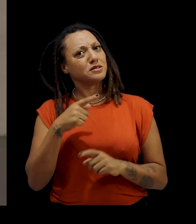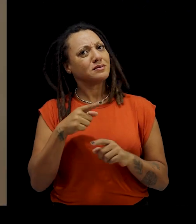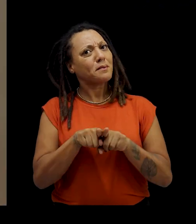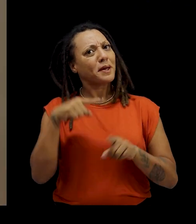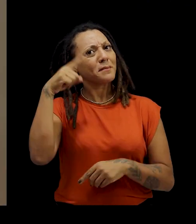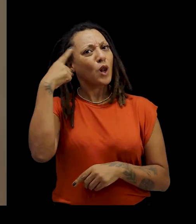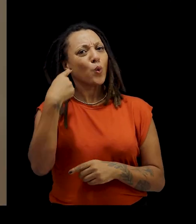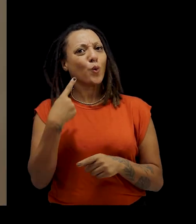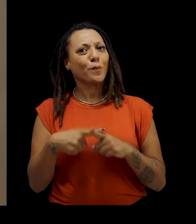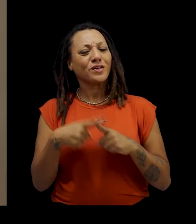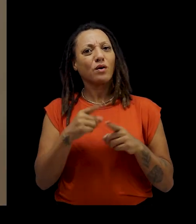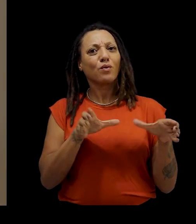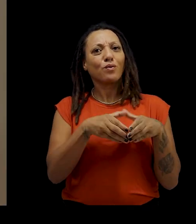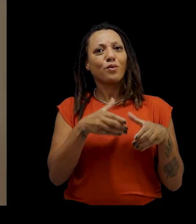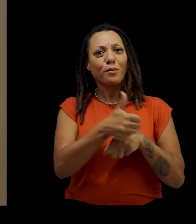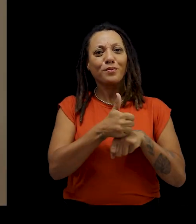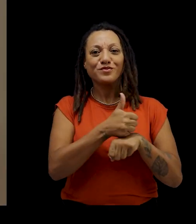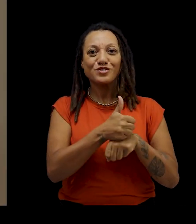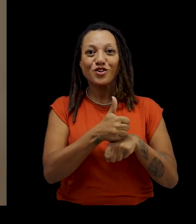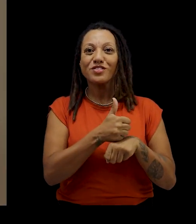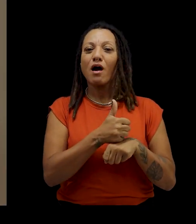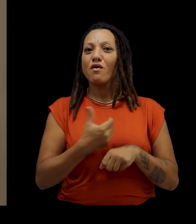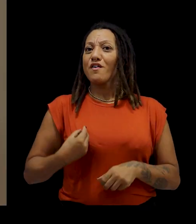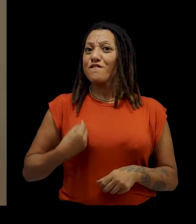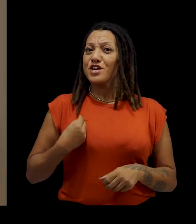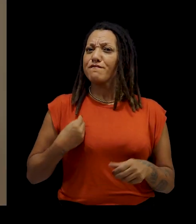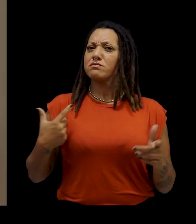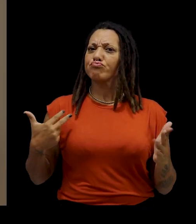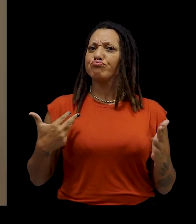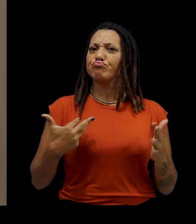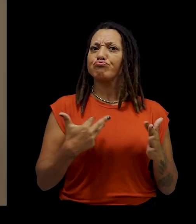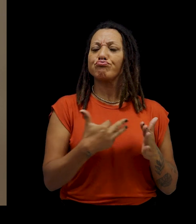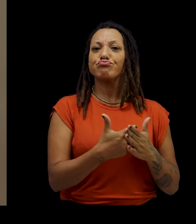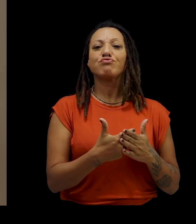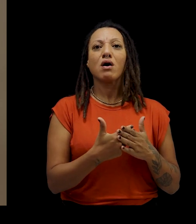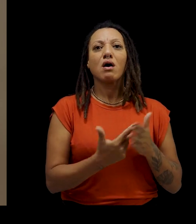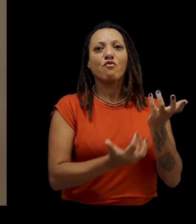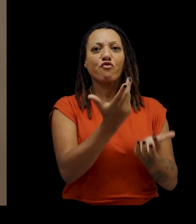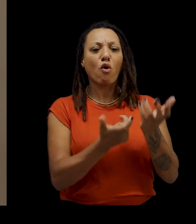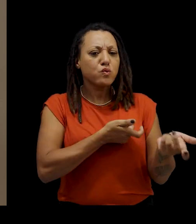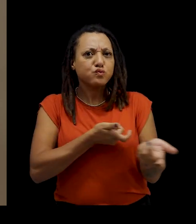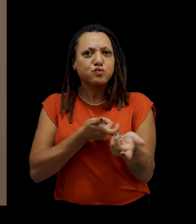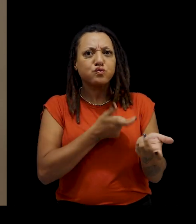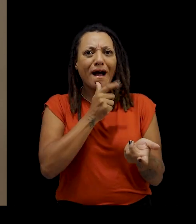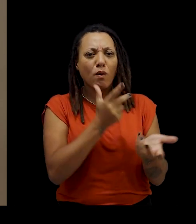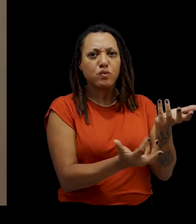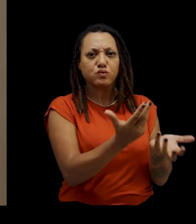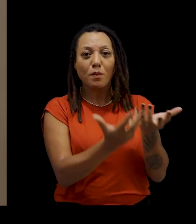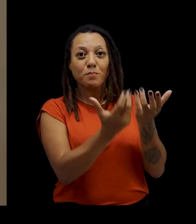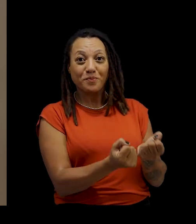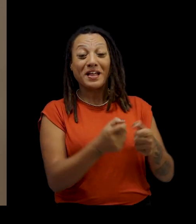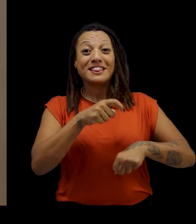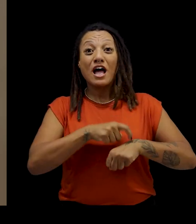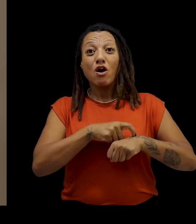muito maluco e interessante esse movimento de trabalhadores que passam a sua vida, né, correndo atrás de incêndios